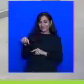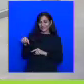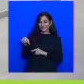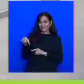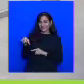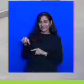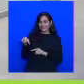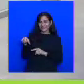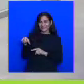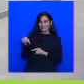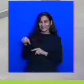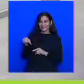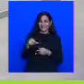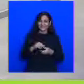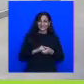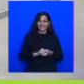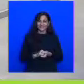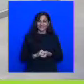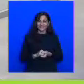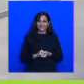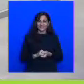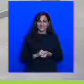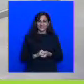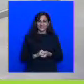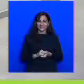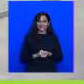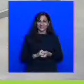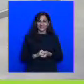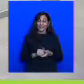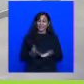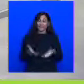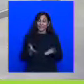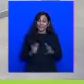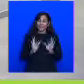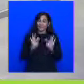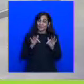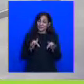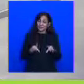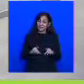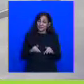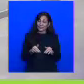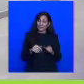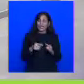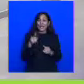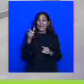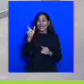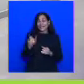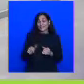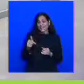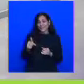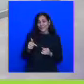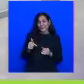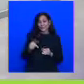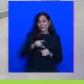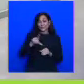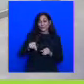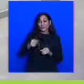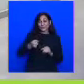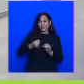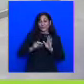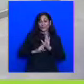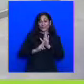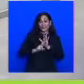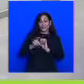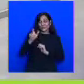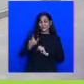traço diferenciador embaixo do número. E finalmente, o sorteio da sétima coluna. Vamos ao sorteio do número correspondente